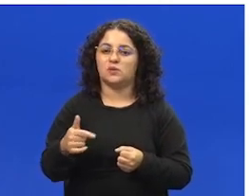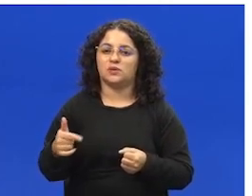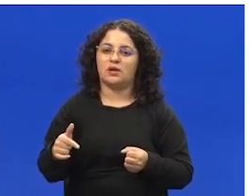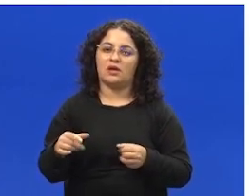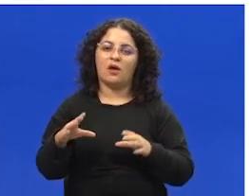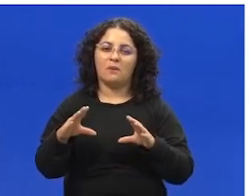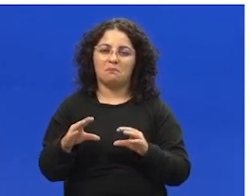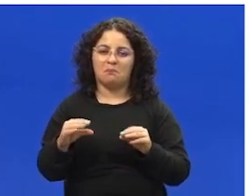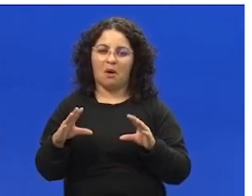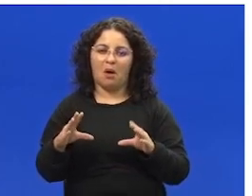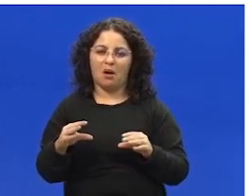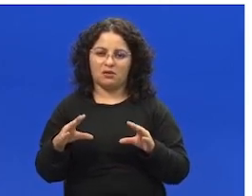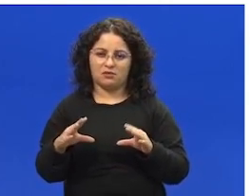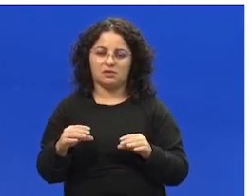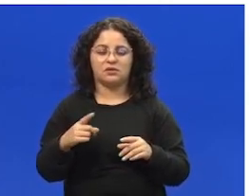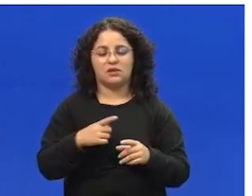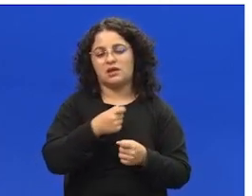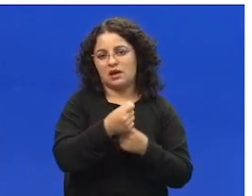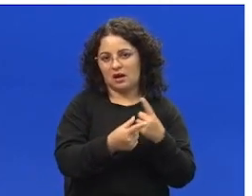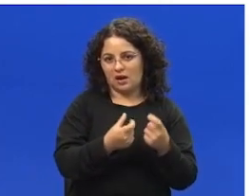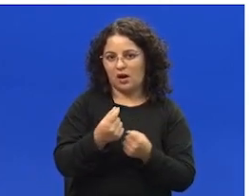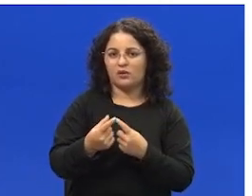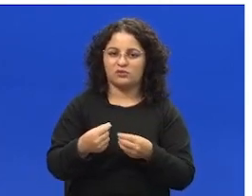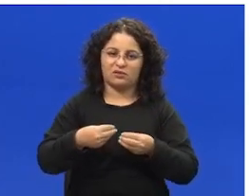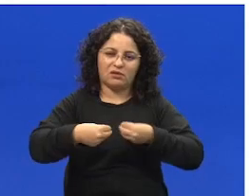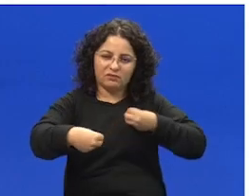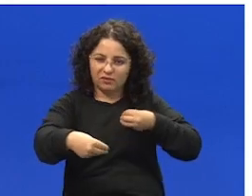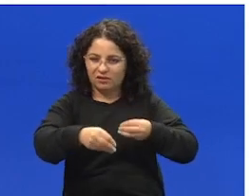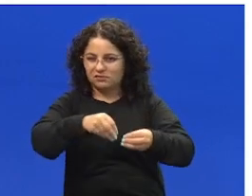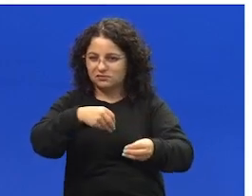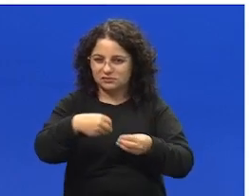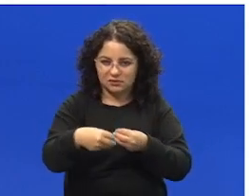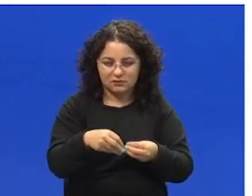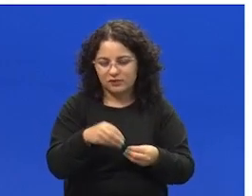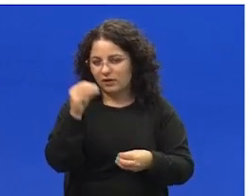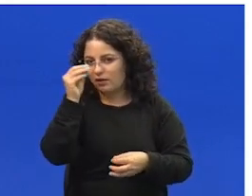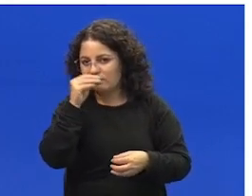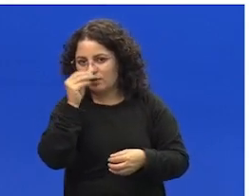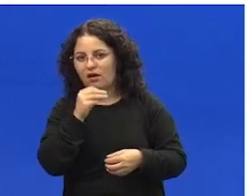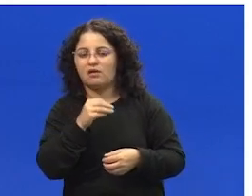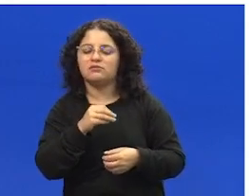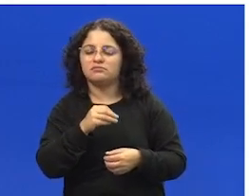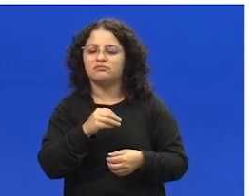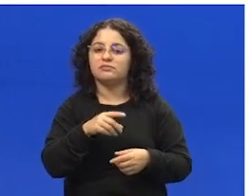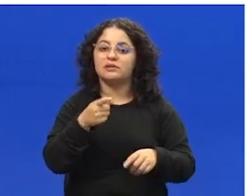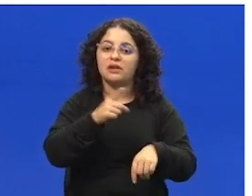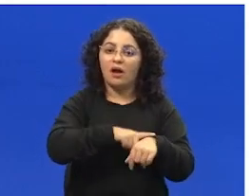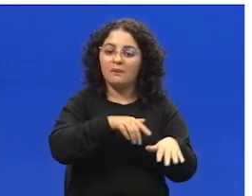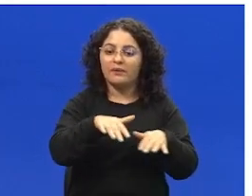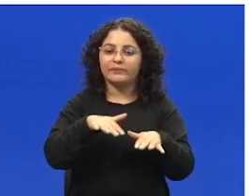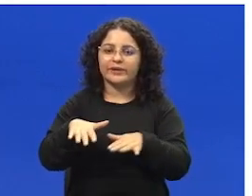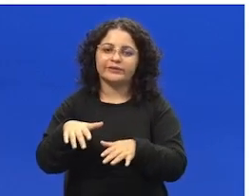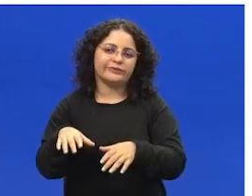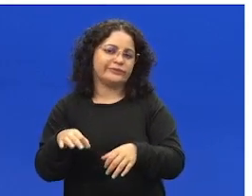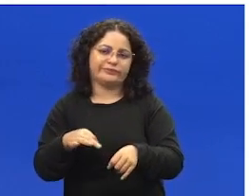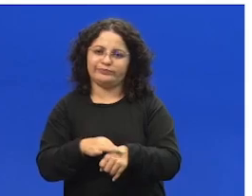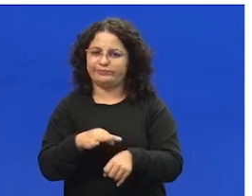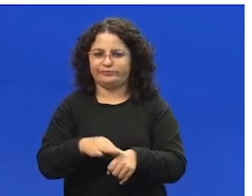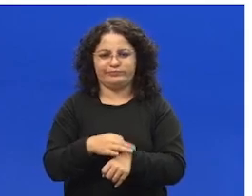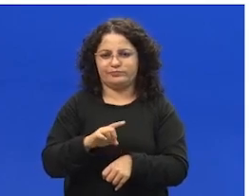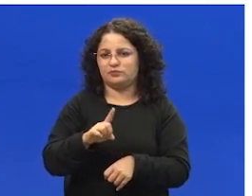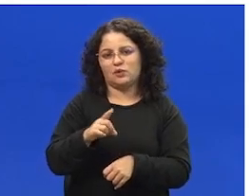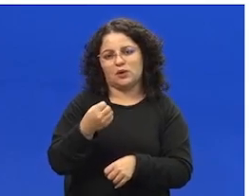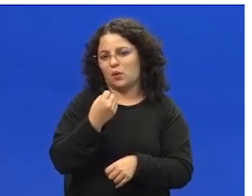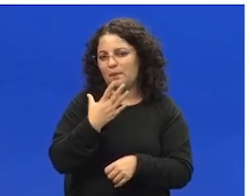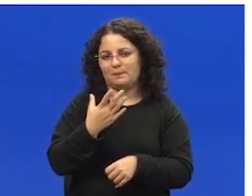ceder muito. Tem alguns materiais muito elásticos que acabam se deslocando durante a movimentação, e aí também não é adequado.